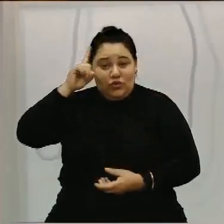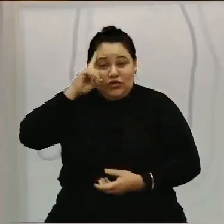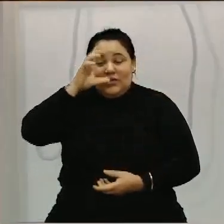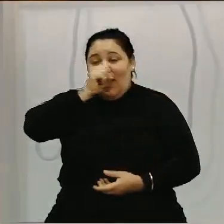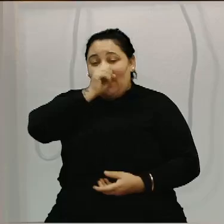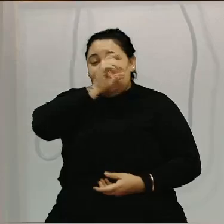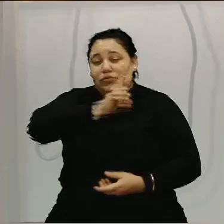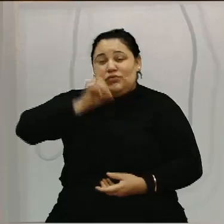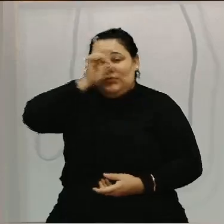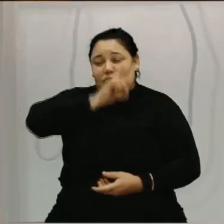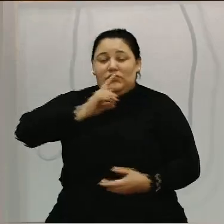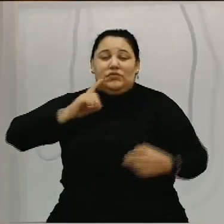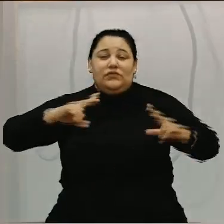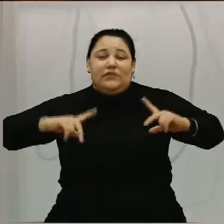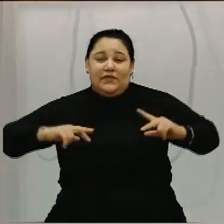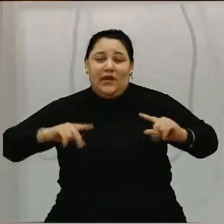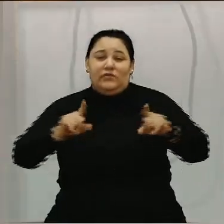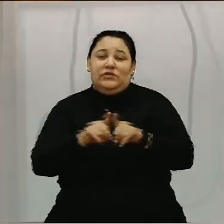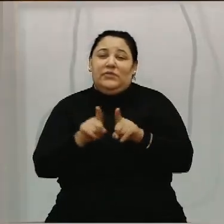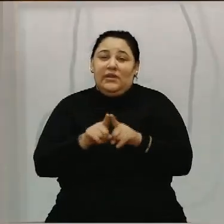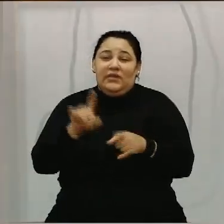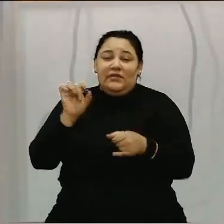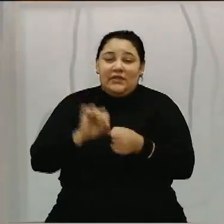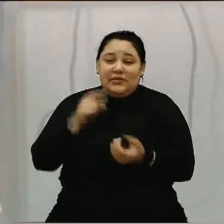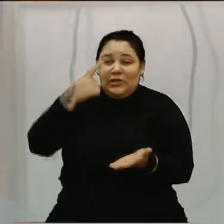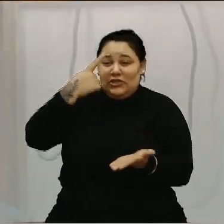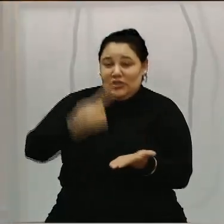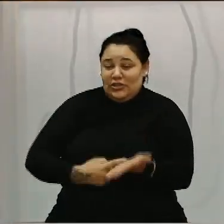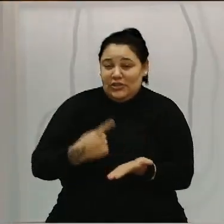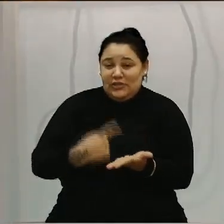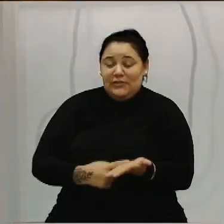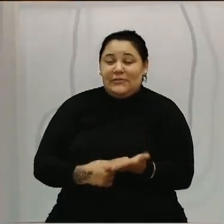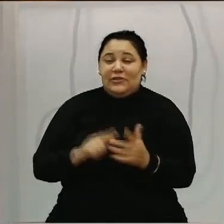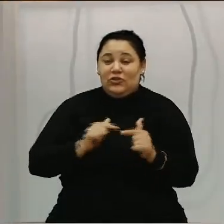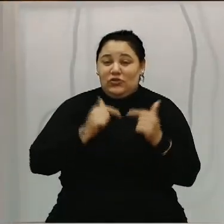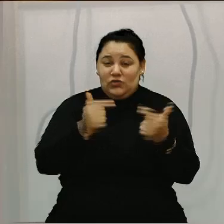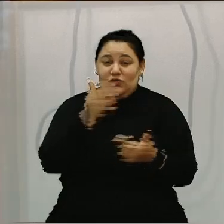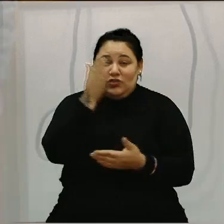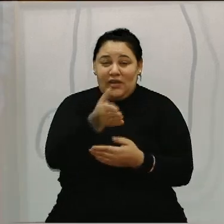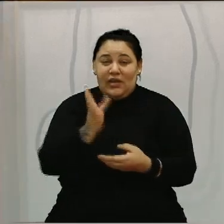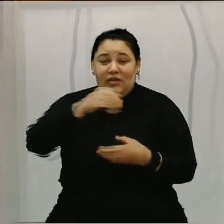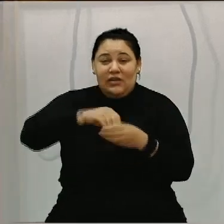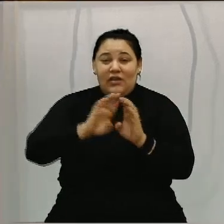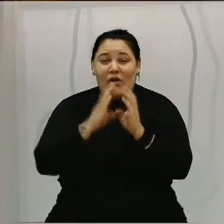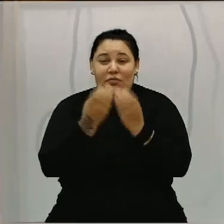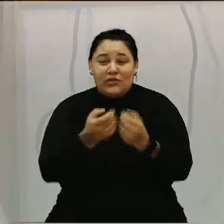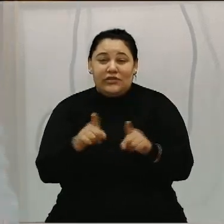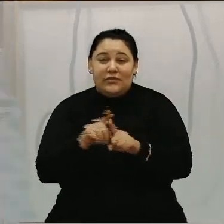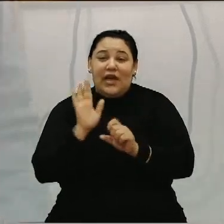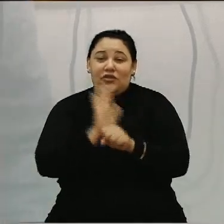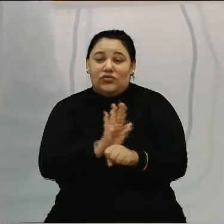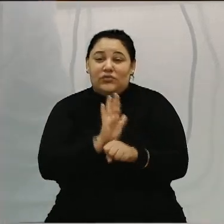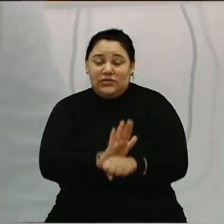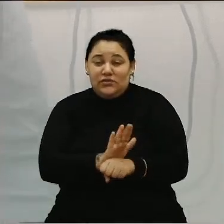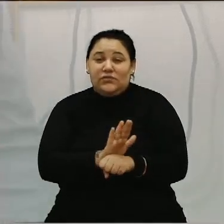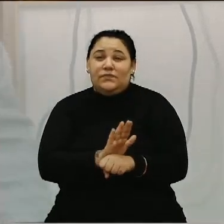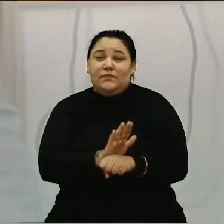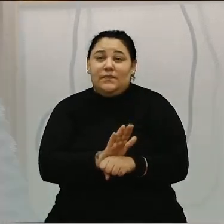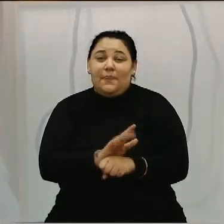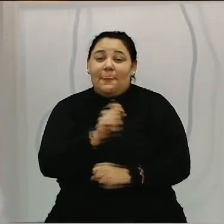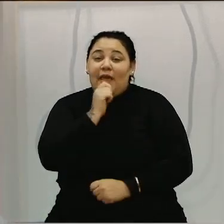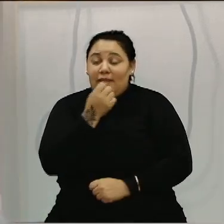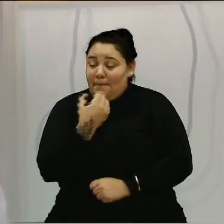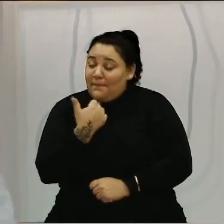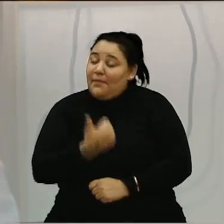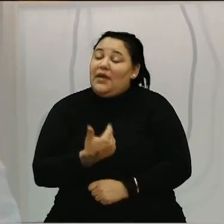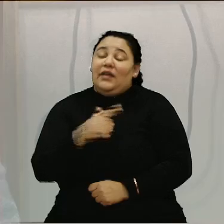domingos, feriados, fazendo agendas, ações direto nessas comunidades, né, auxiliando. Ainda bem que a gente